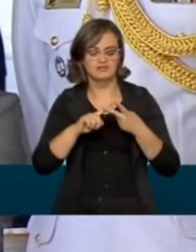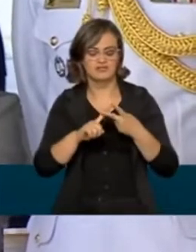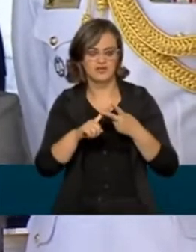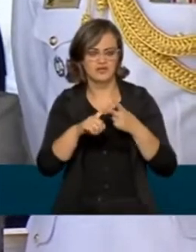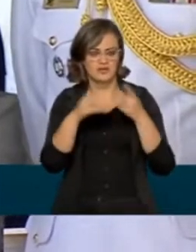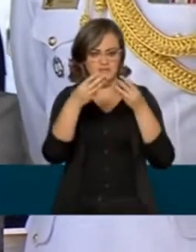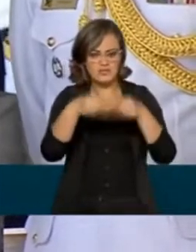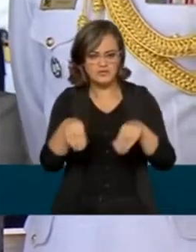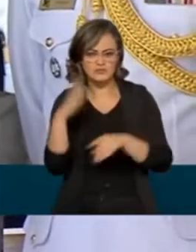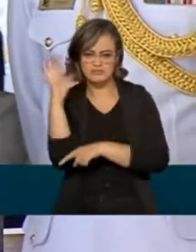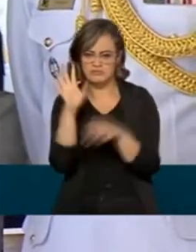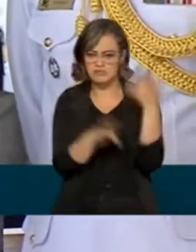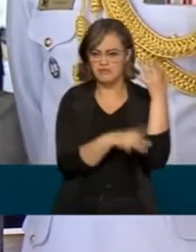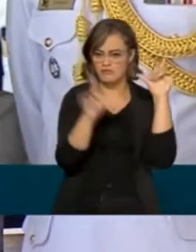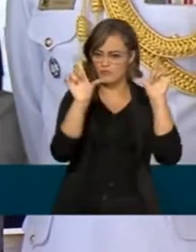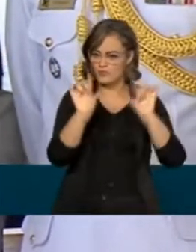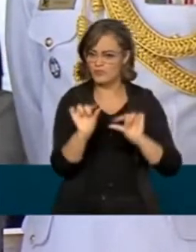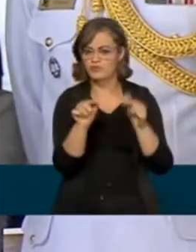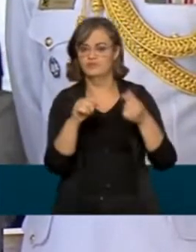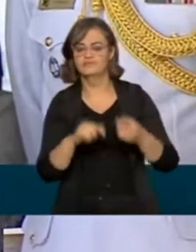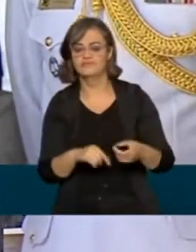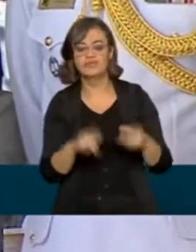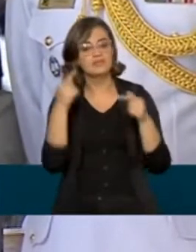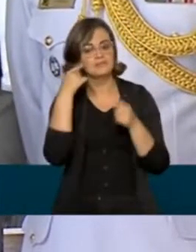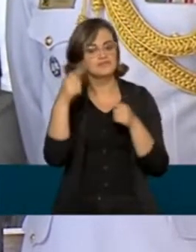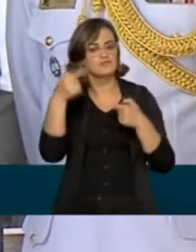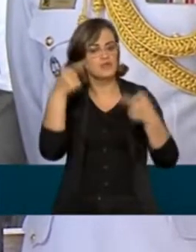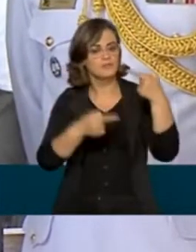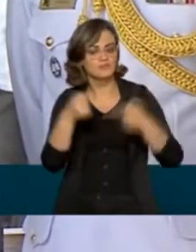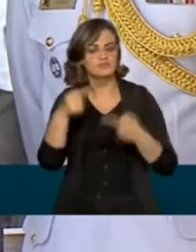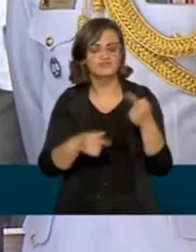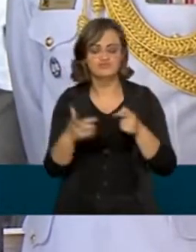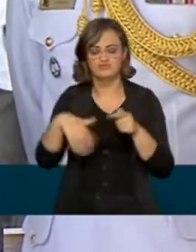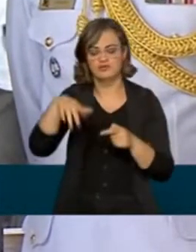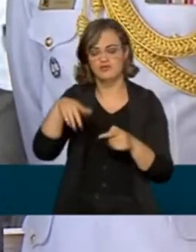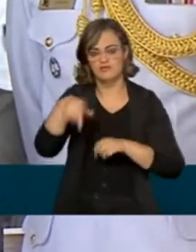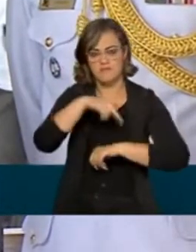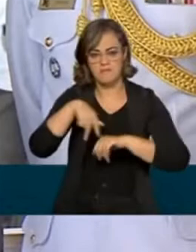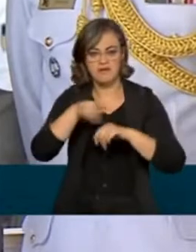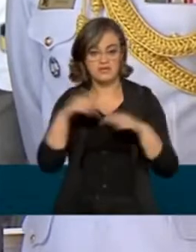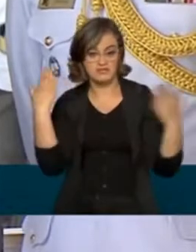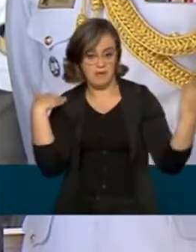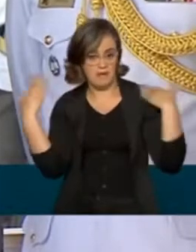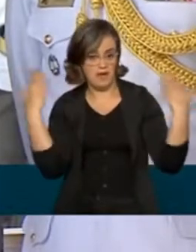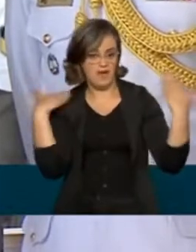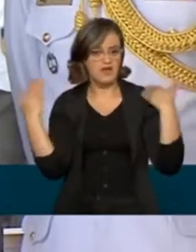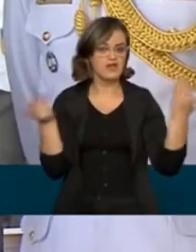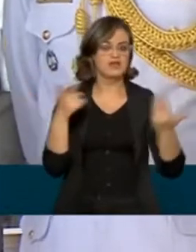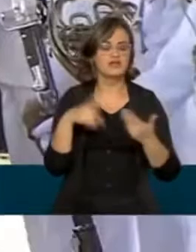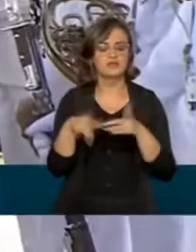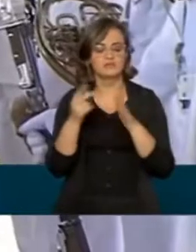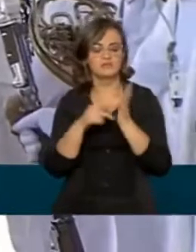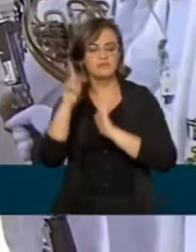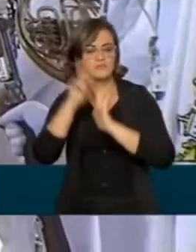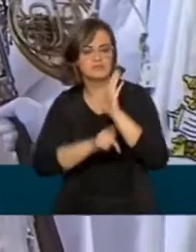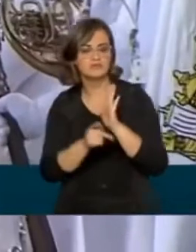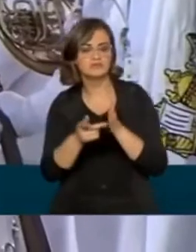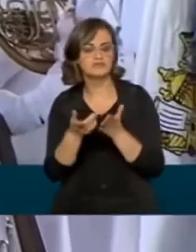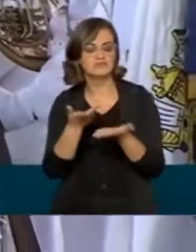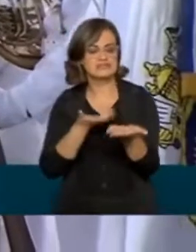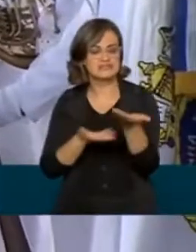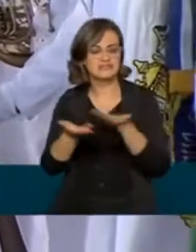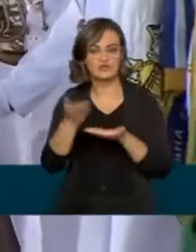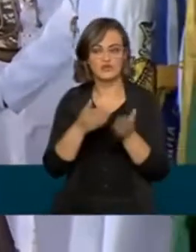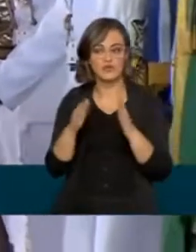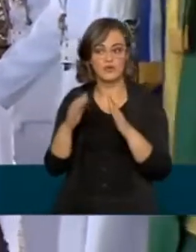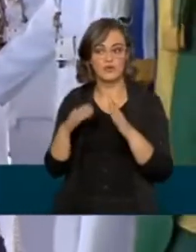impactos ambientais. Em sintonia com a política externa do país, a Marinha do Brasil ampliou o plano de intercâmbio com